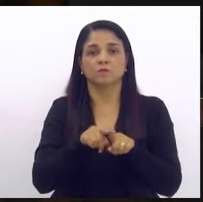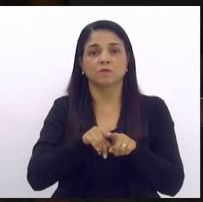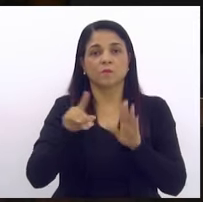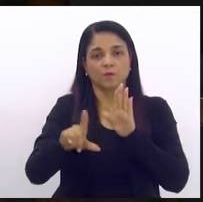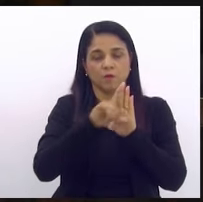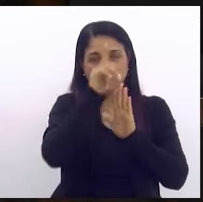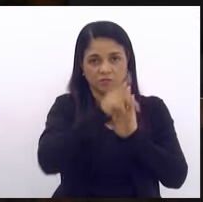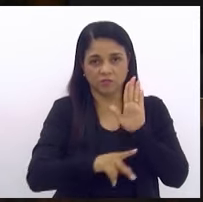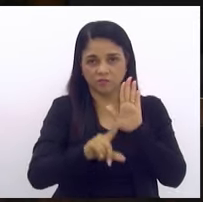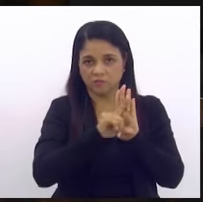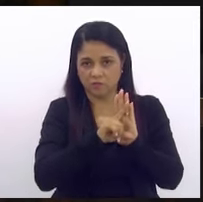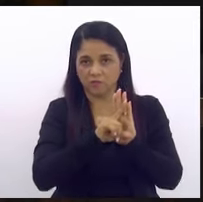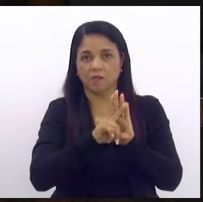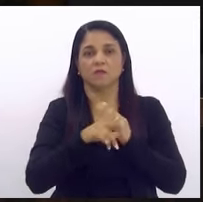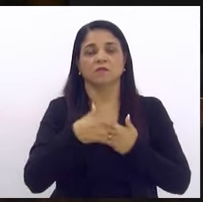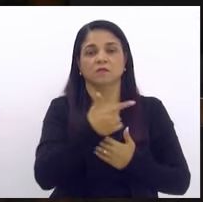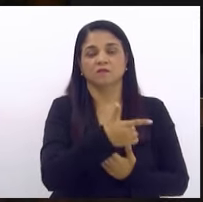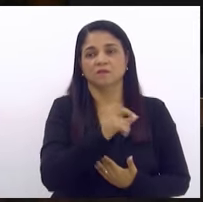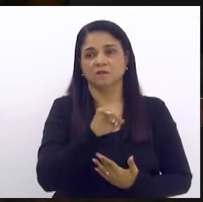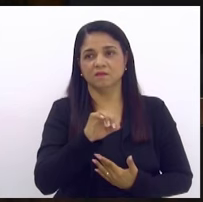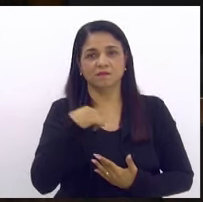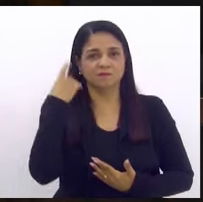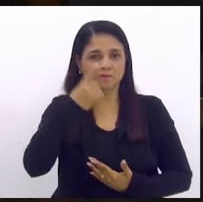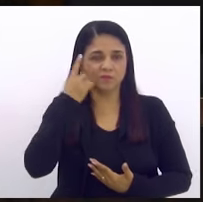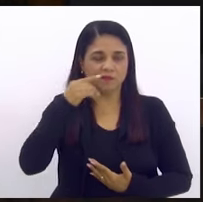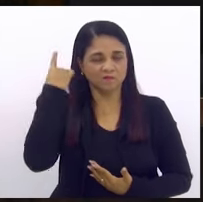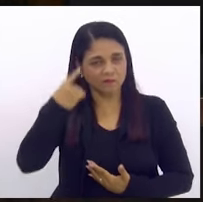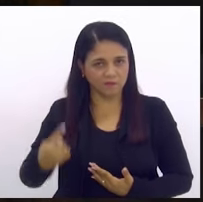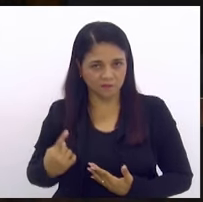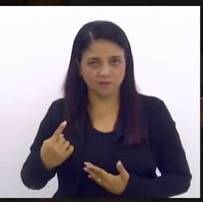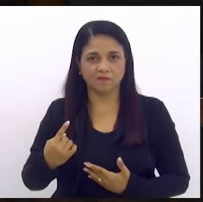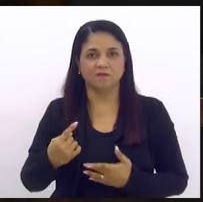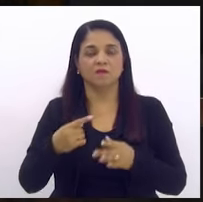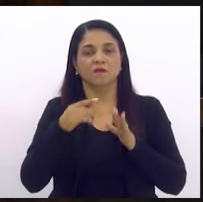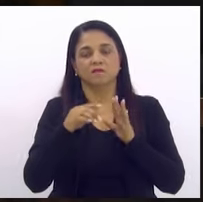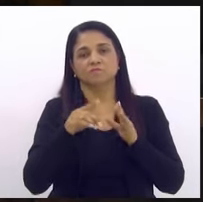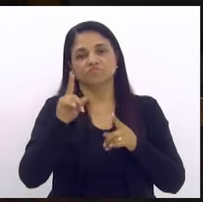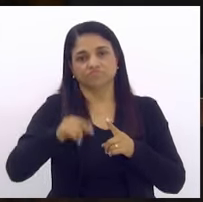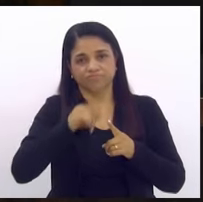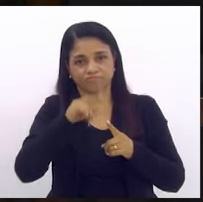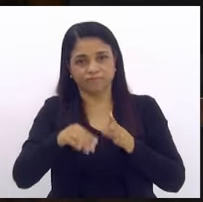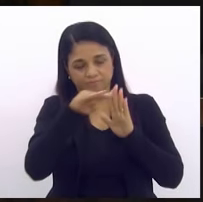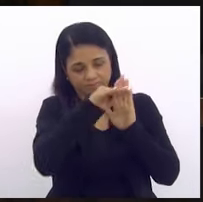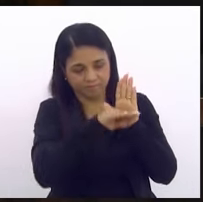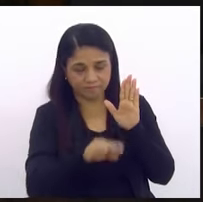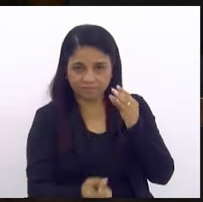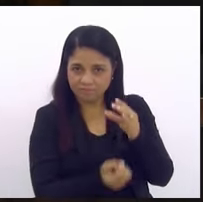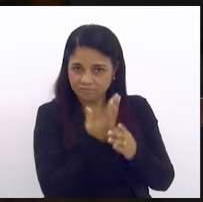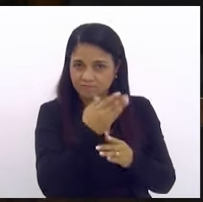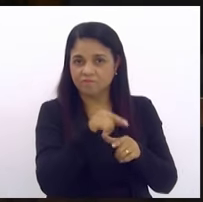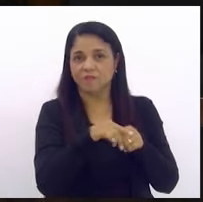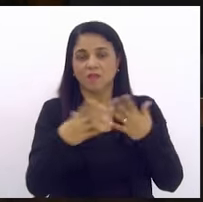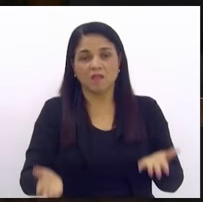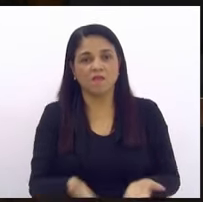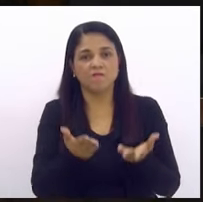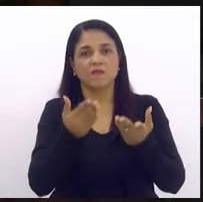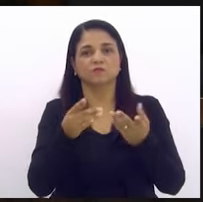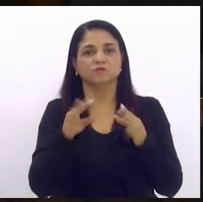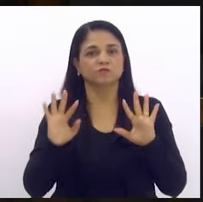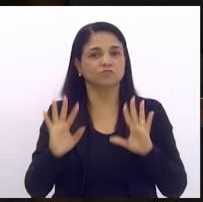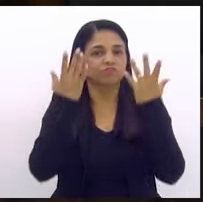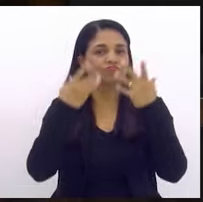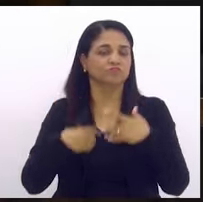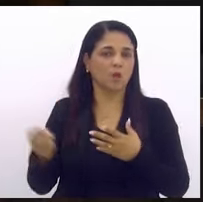número 525-A/2019, de autoria da deputada Dani Monteiro, que institui o Programa Estadual de Incentivo aos Eventos de Pequeno Porte da